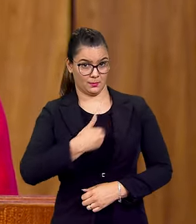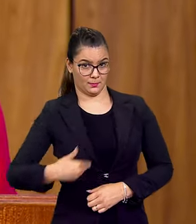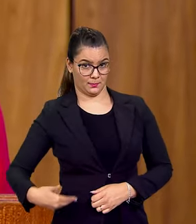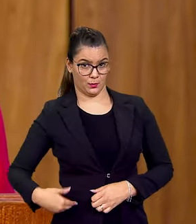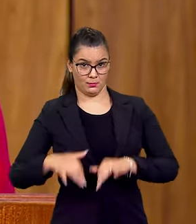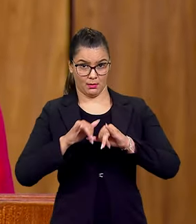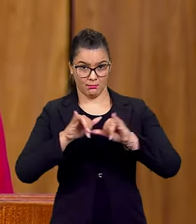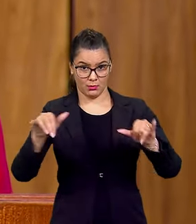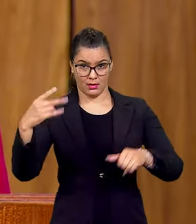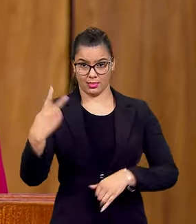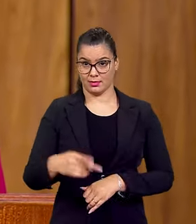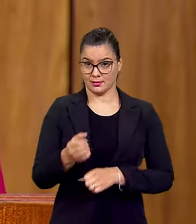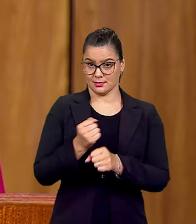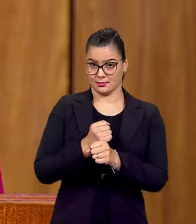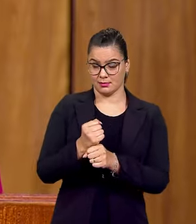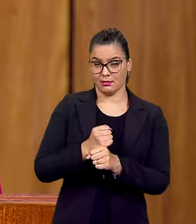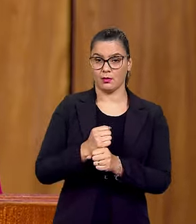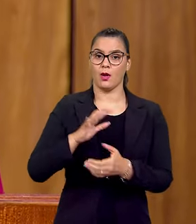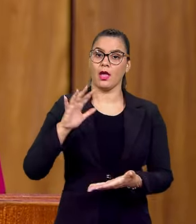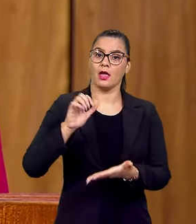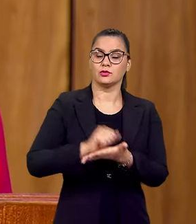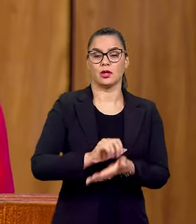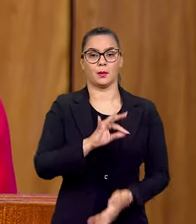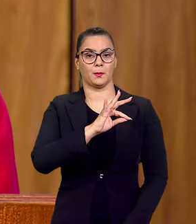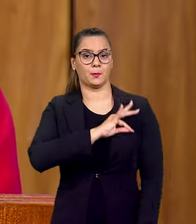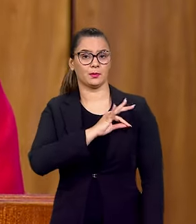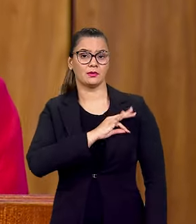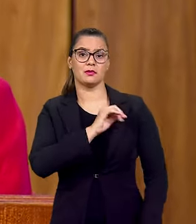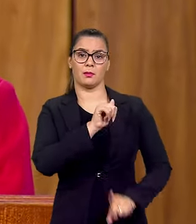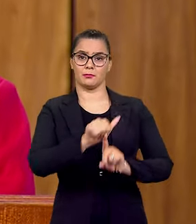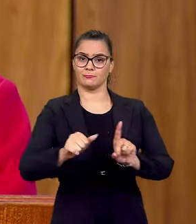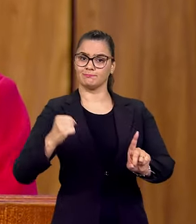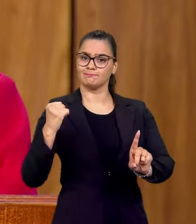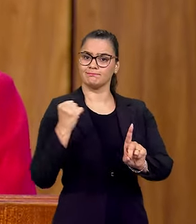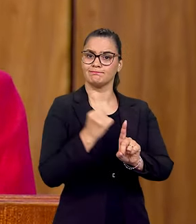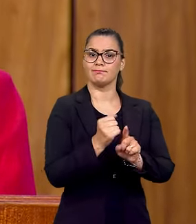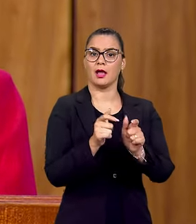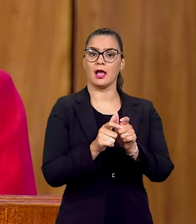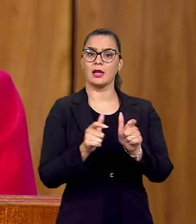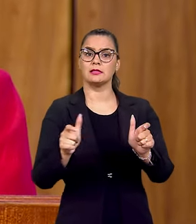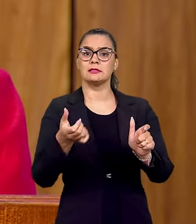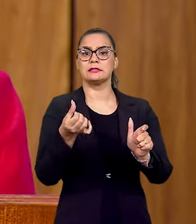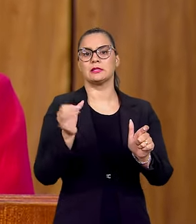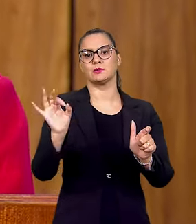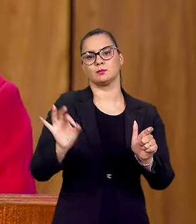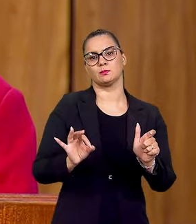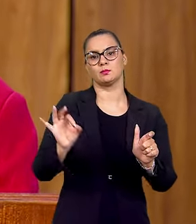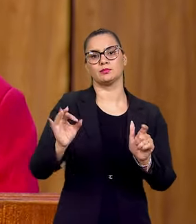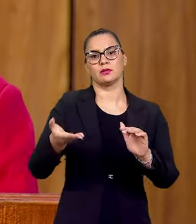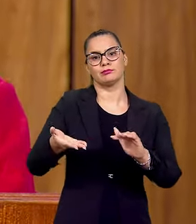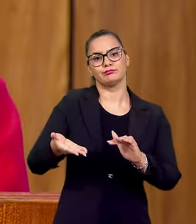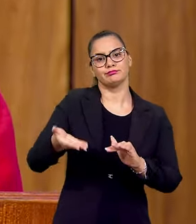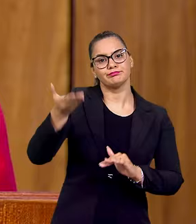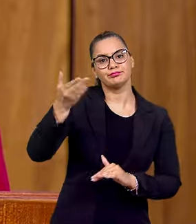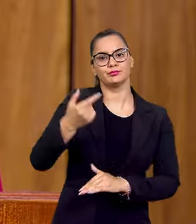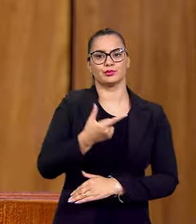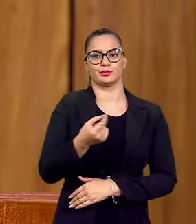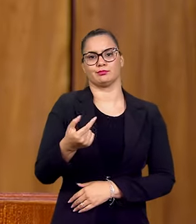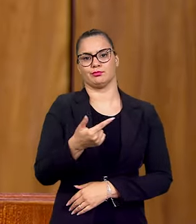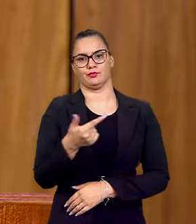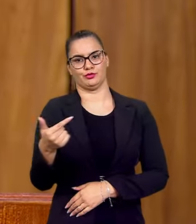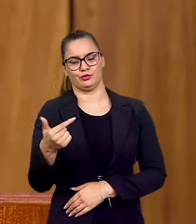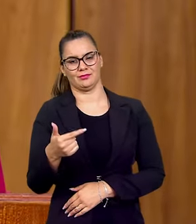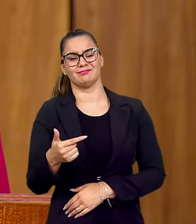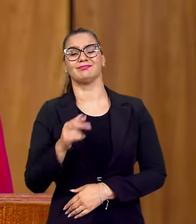Segurança Pública, publicado nesse ano, os registros policiais de feminicídios cresceram 6%